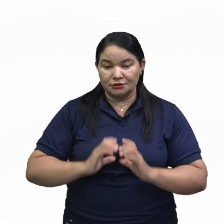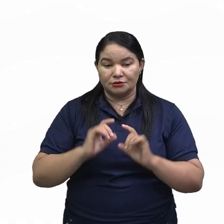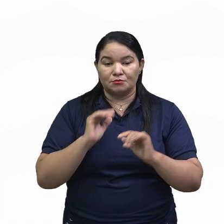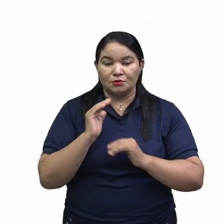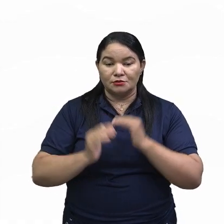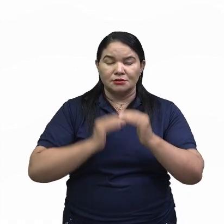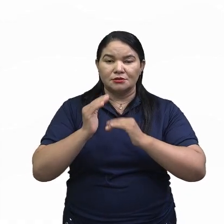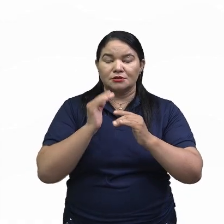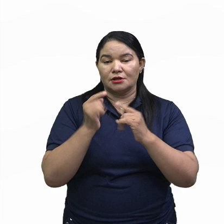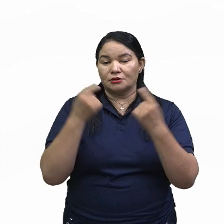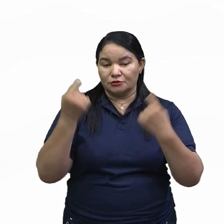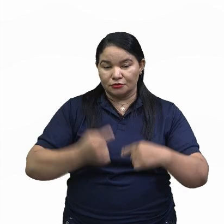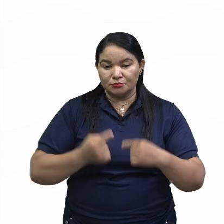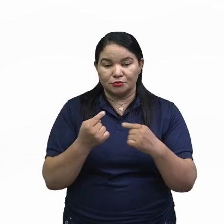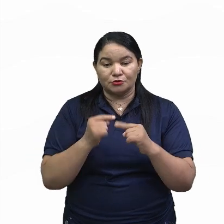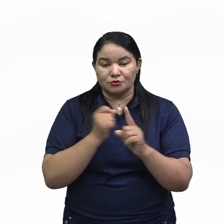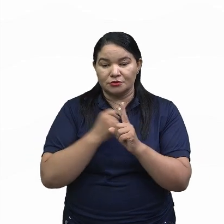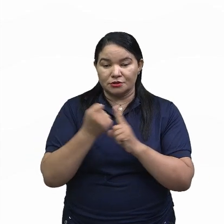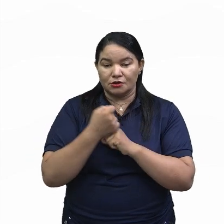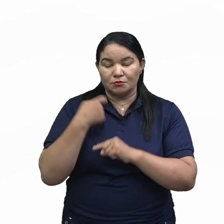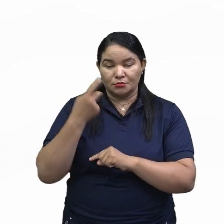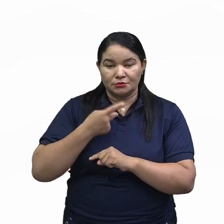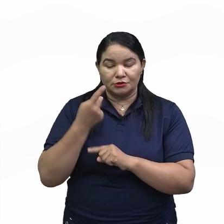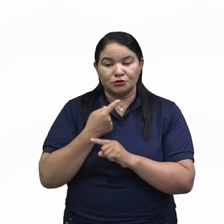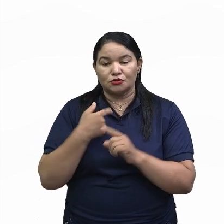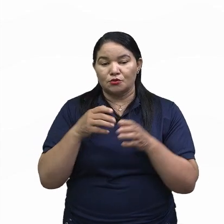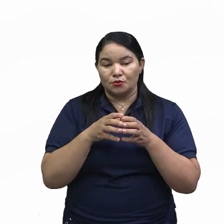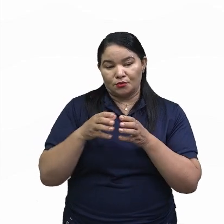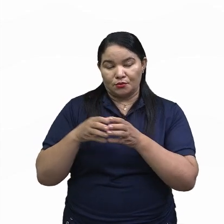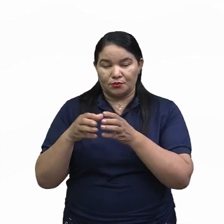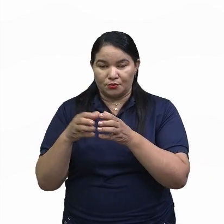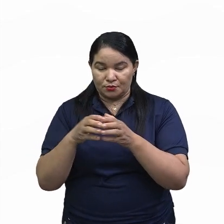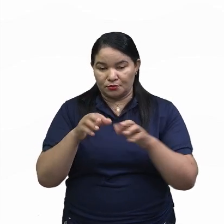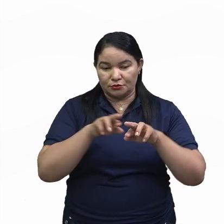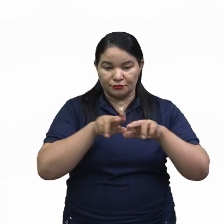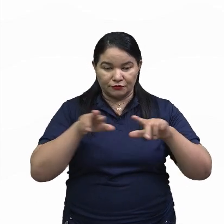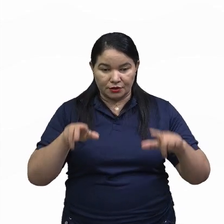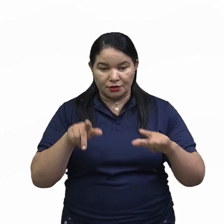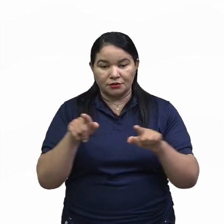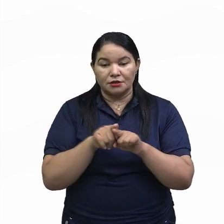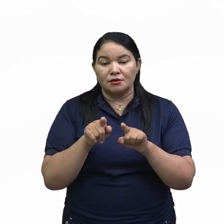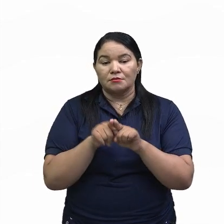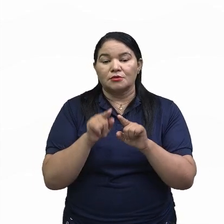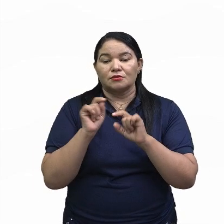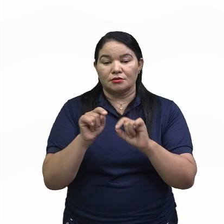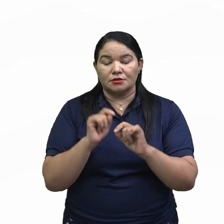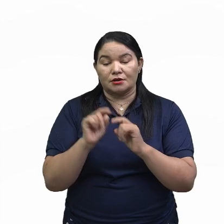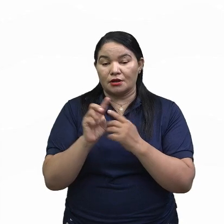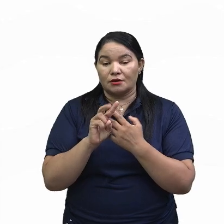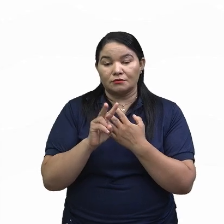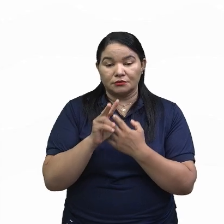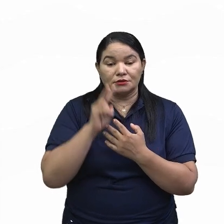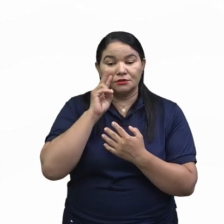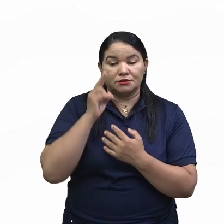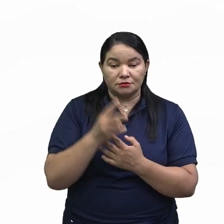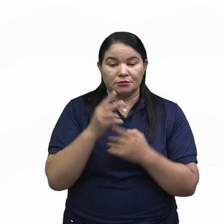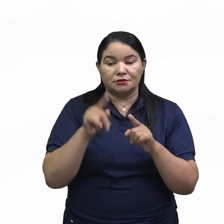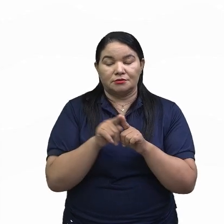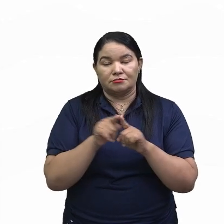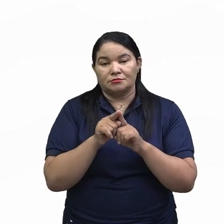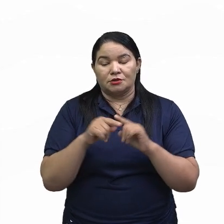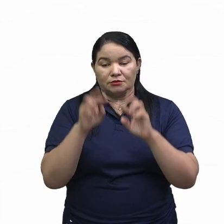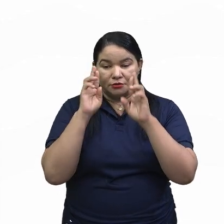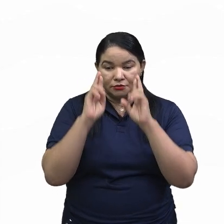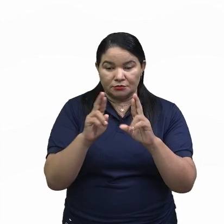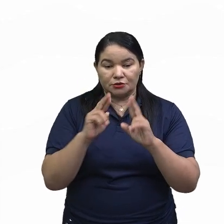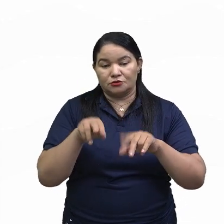processos de disputas sociais e políticas entre diferentes grupos, bem como o reconhecimento e o